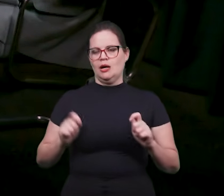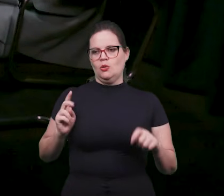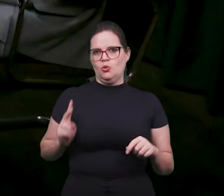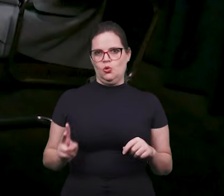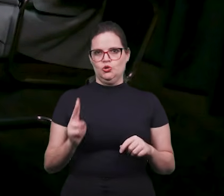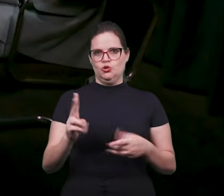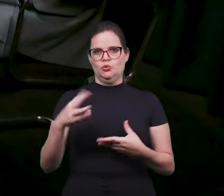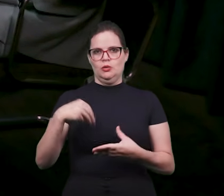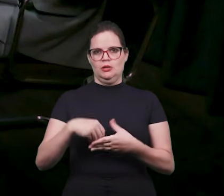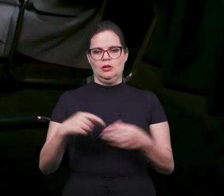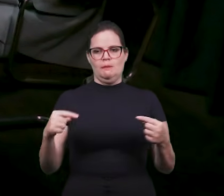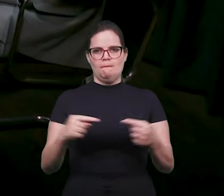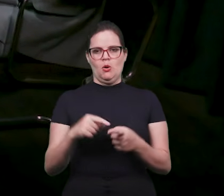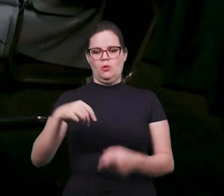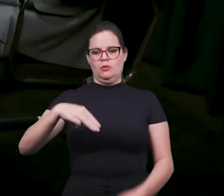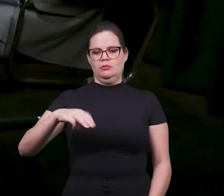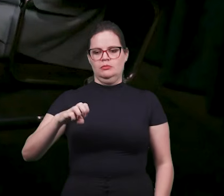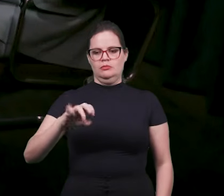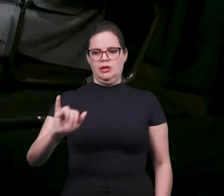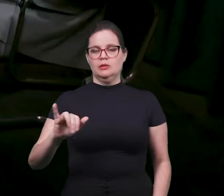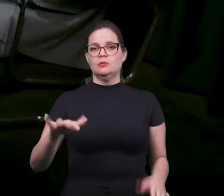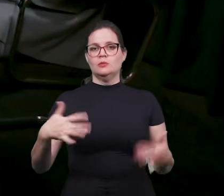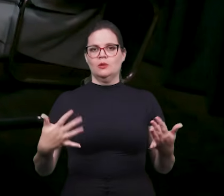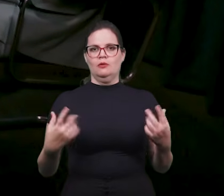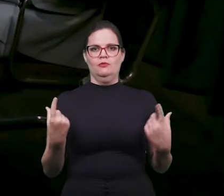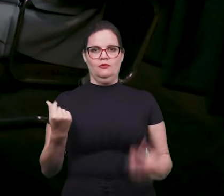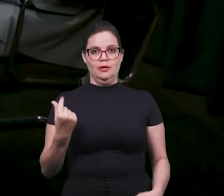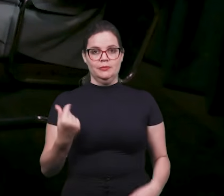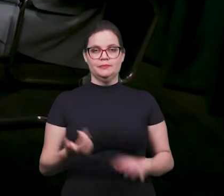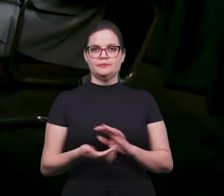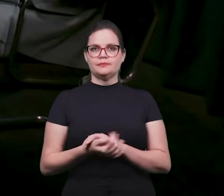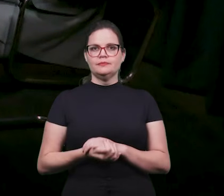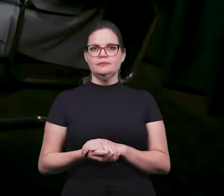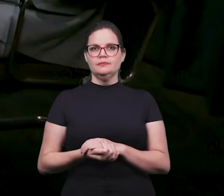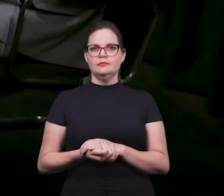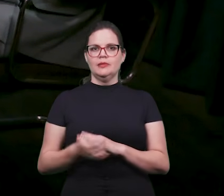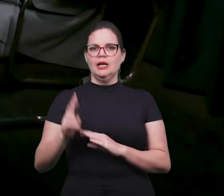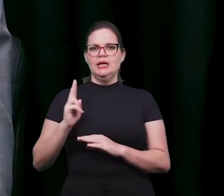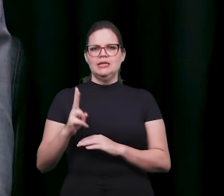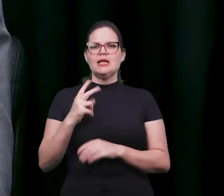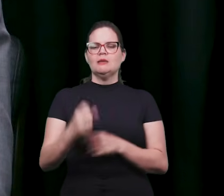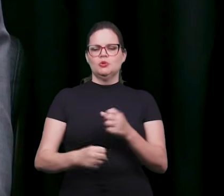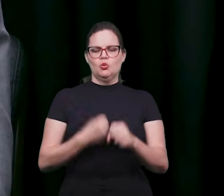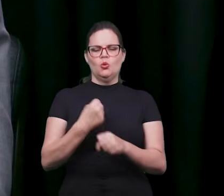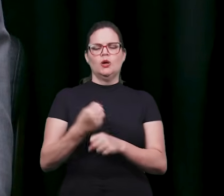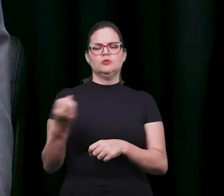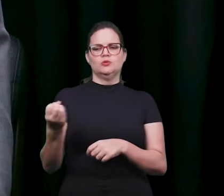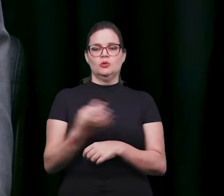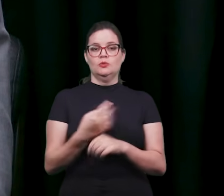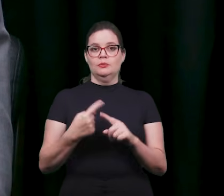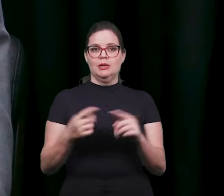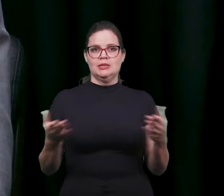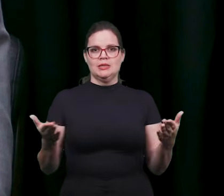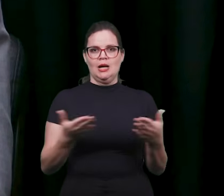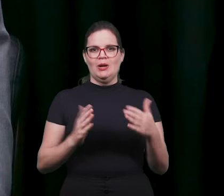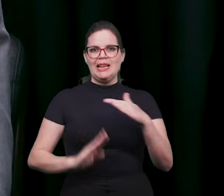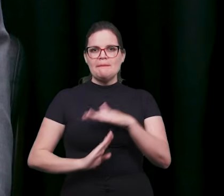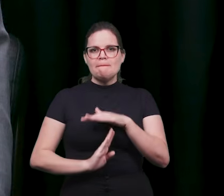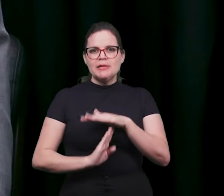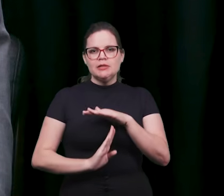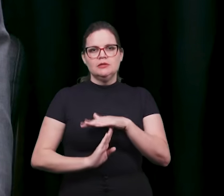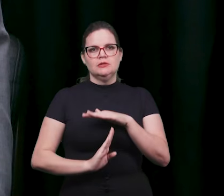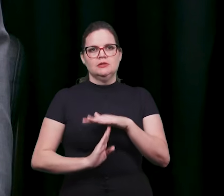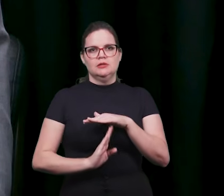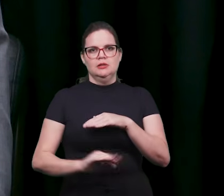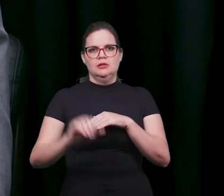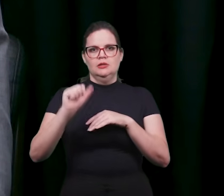permaneça desse regime? Esse valor, ele sempre vai sendo atualizado. mas atualmente o